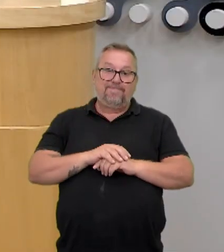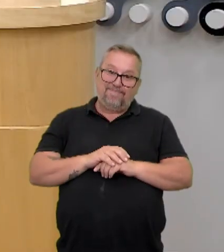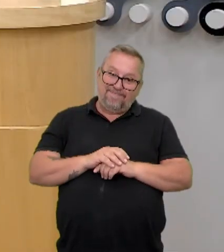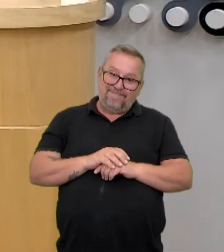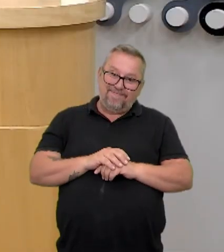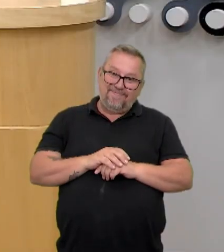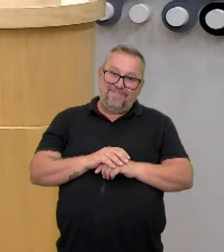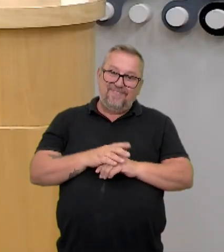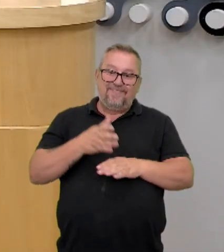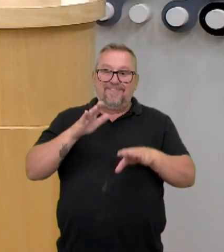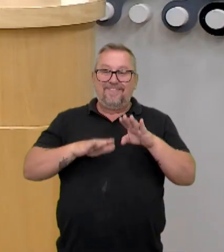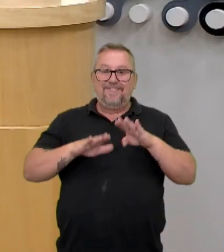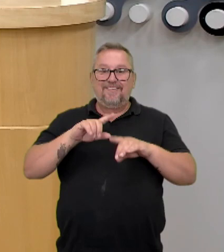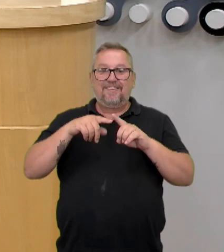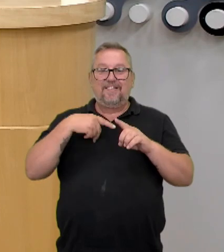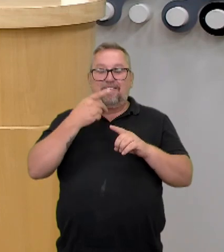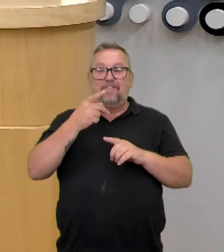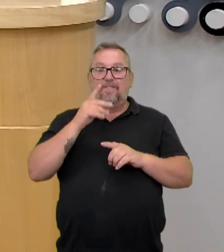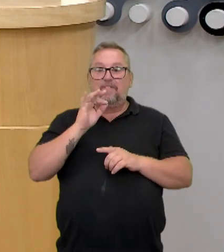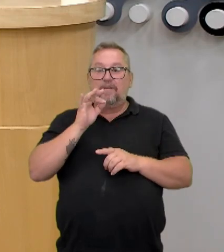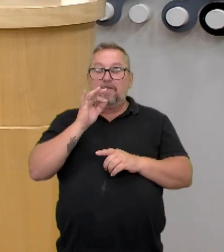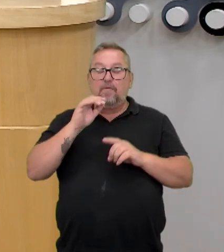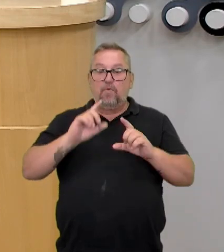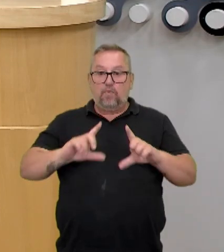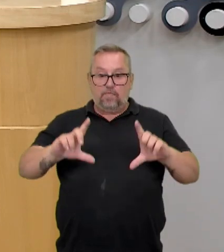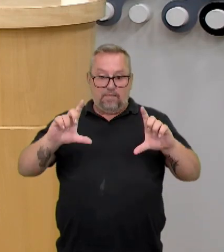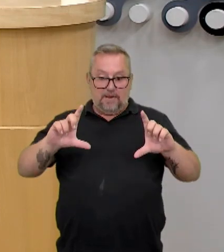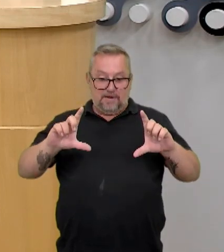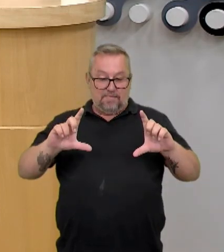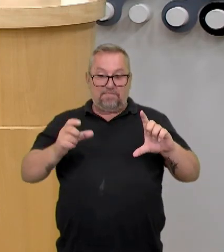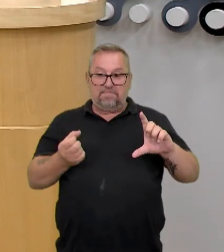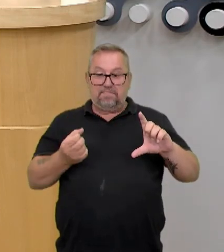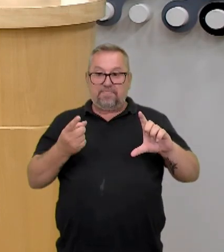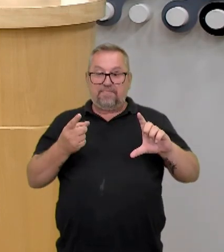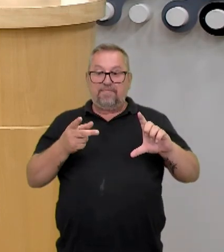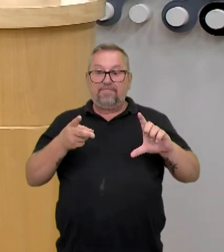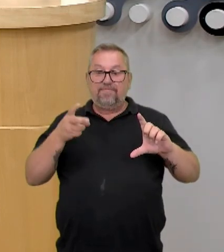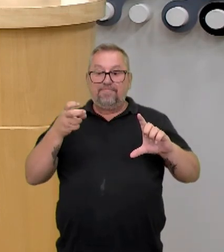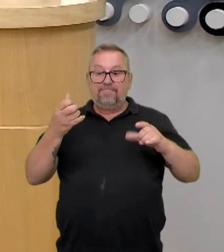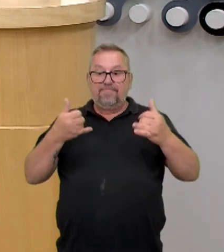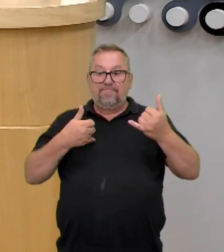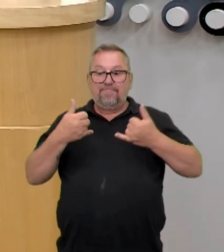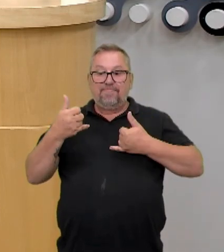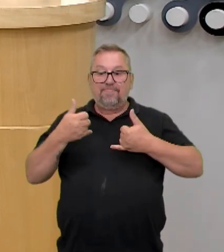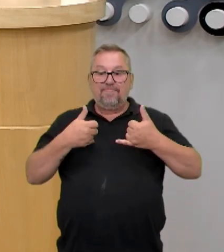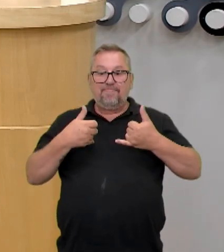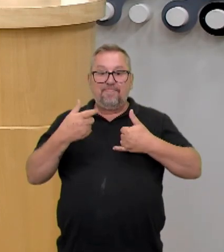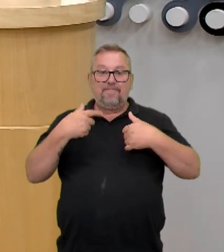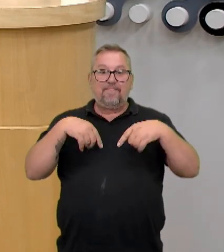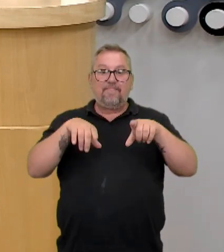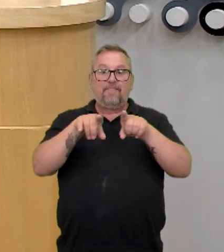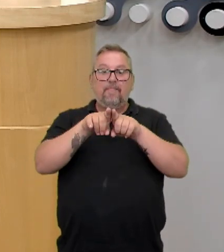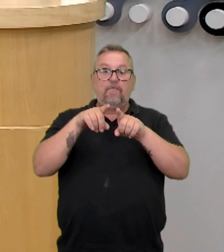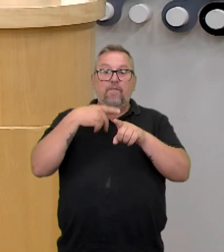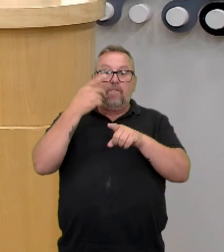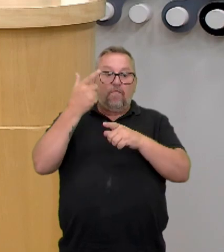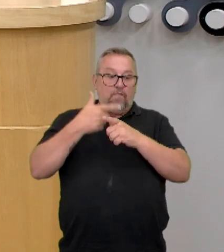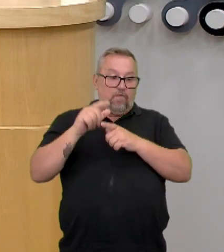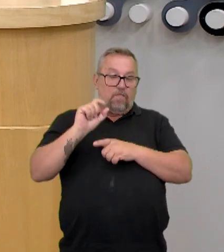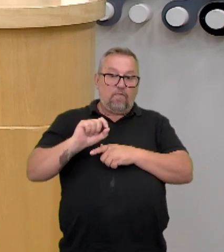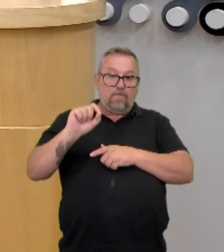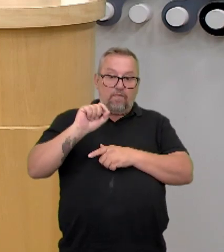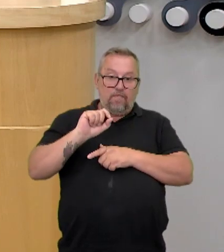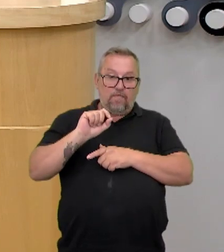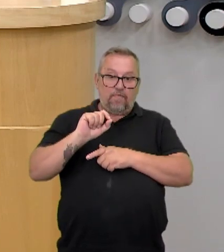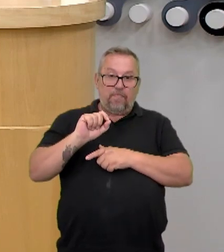às vezes fala por si só, né? A relação entre imagem e texto, o texto, né? o escrito, E falamos sobre isso, então, na formação